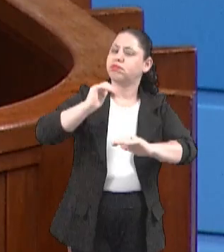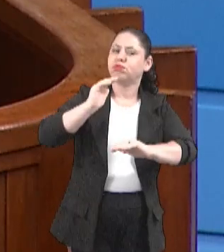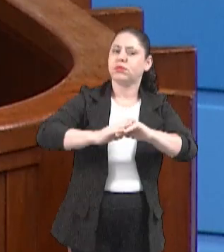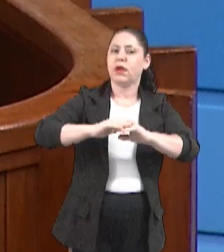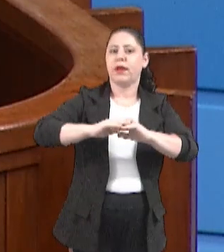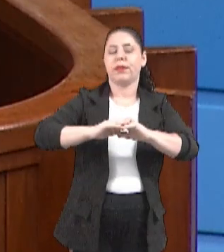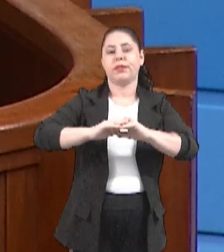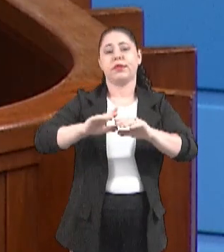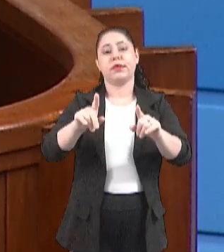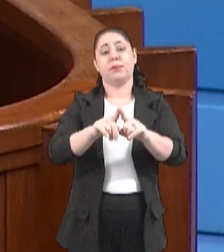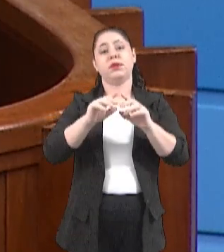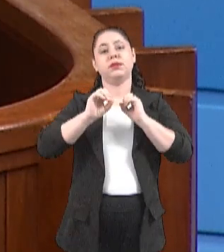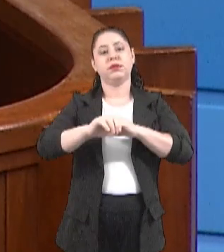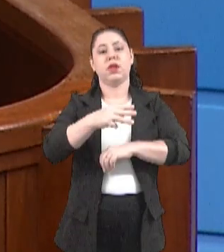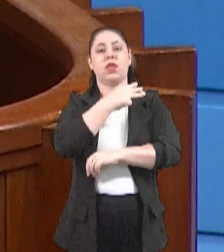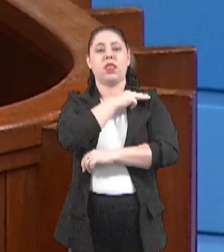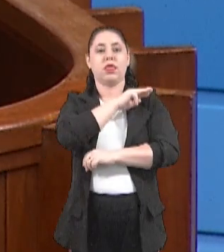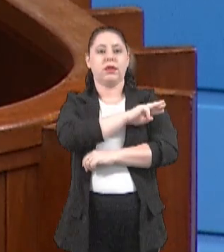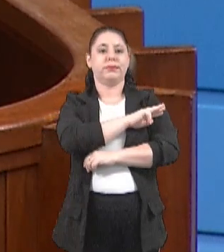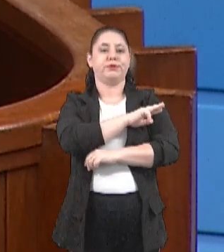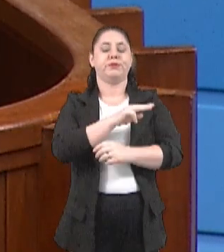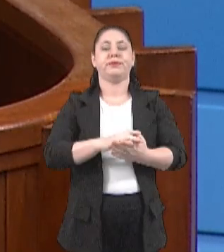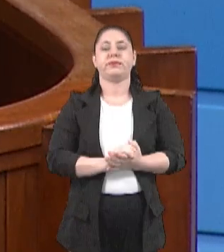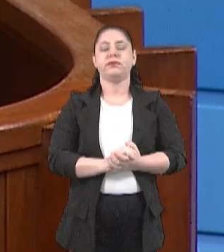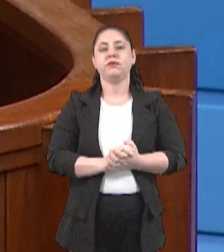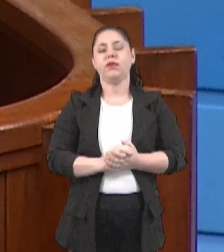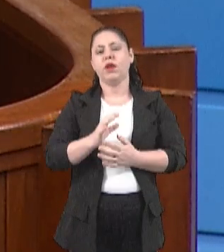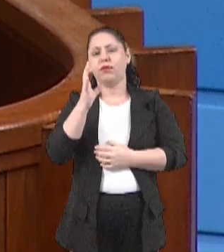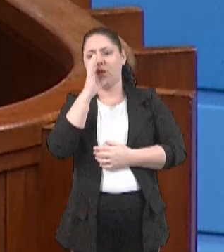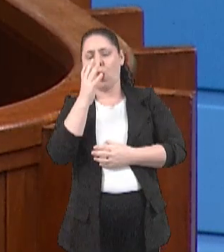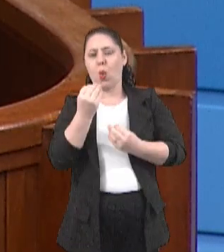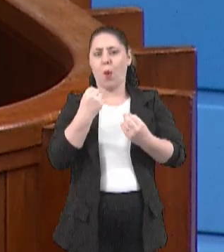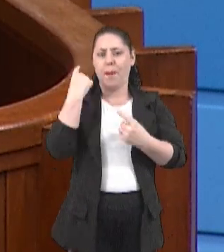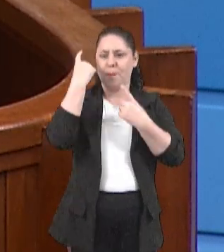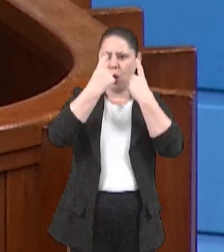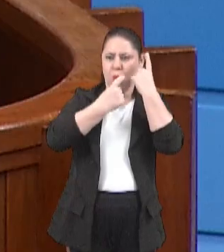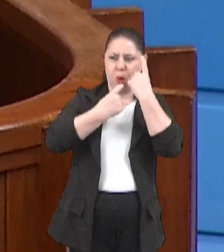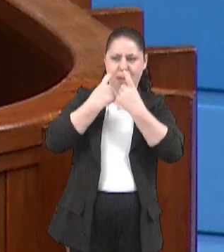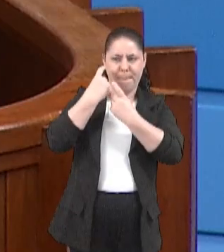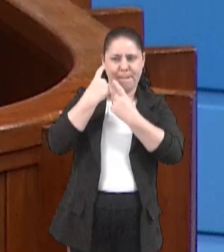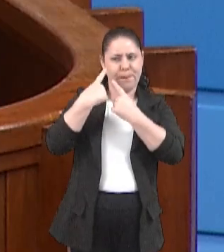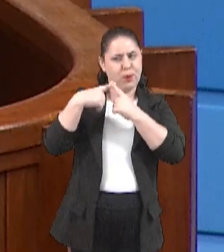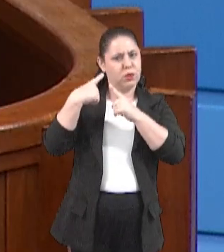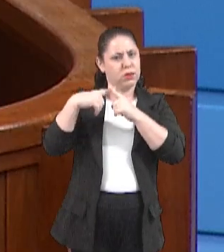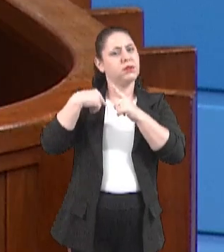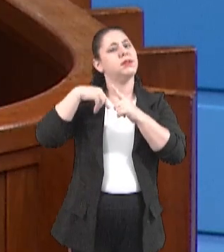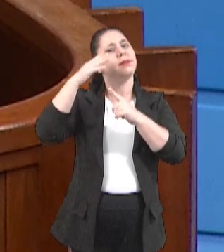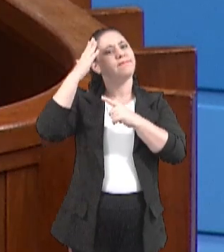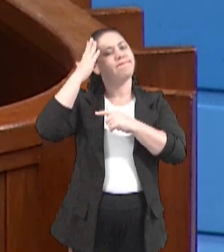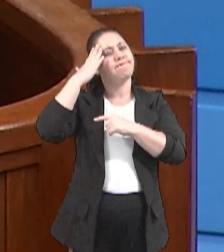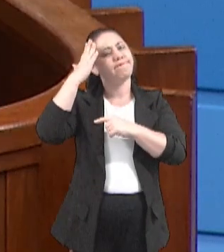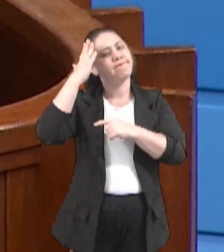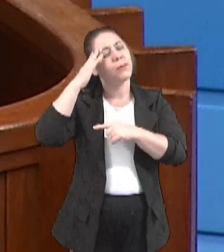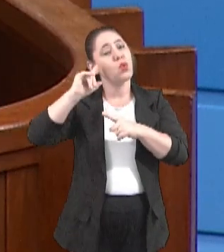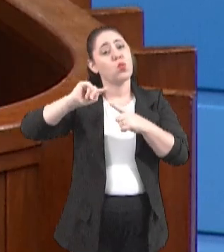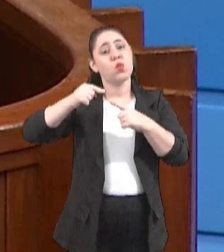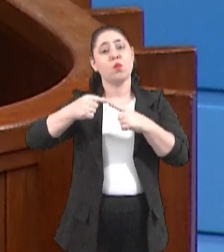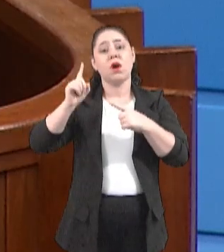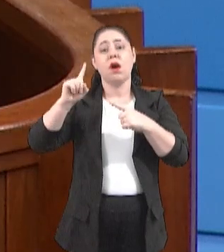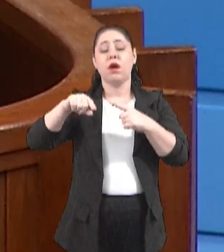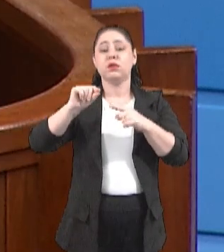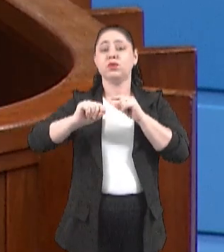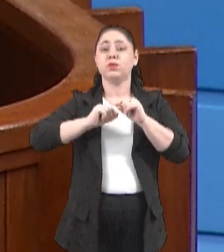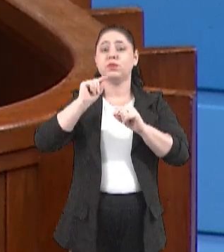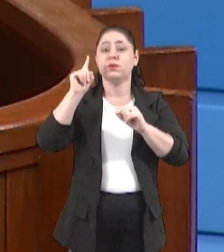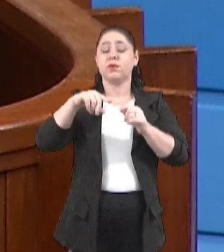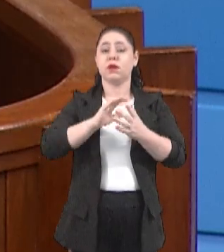cursos profissionalizantes do ensino médio. A gente acompanha isso com preocupação, porque a gente sabe que o objetivo